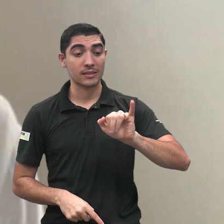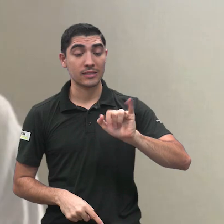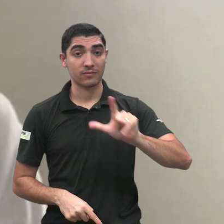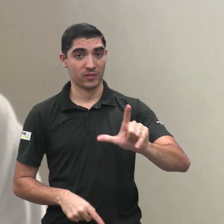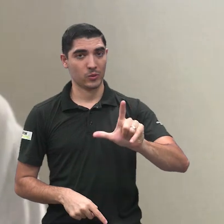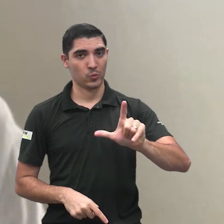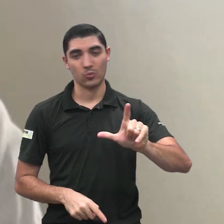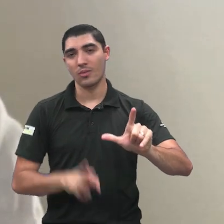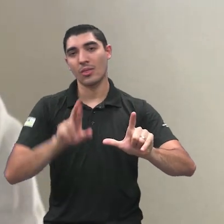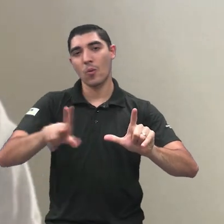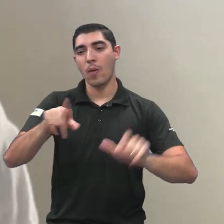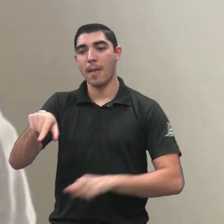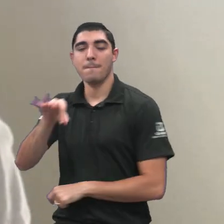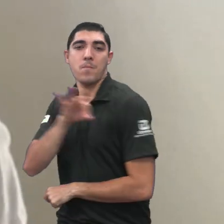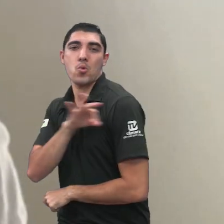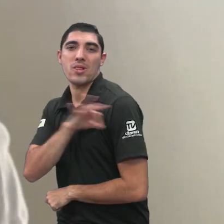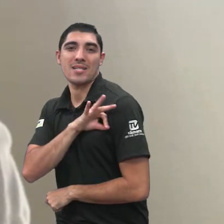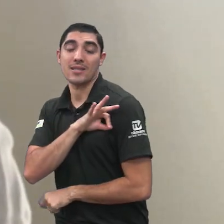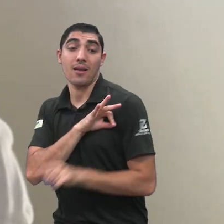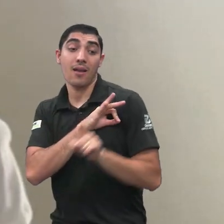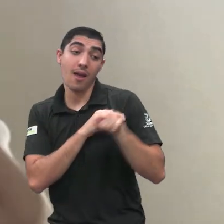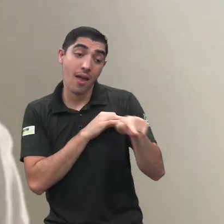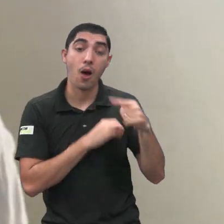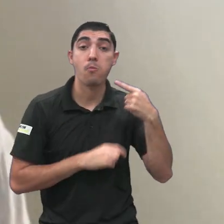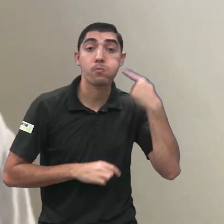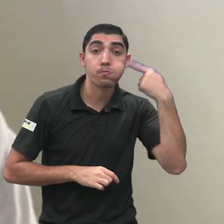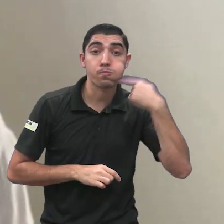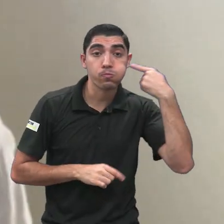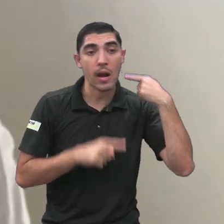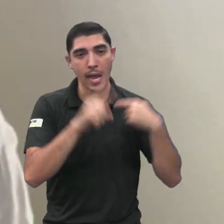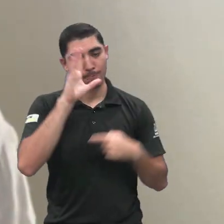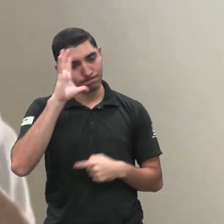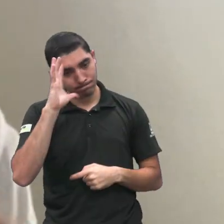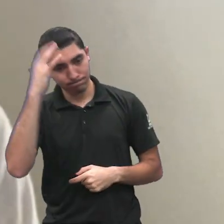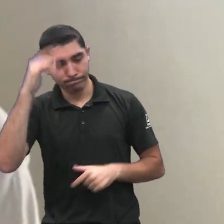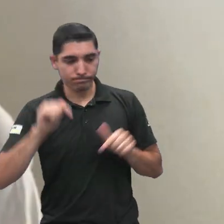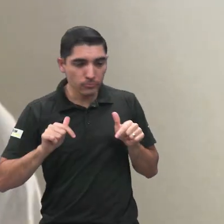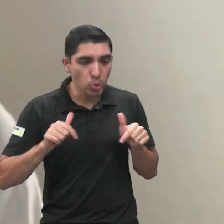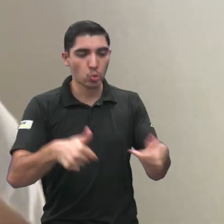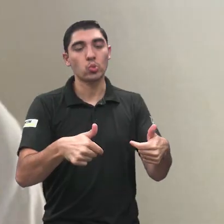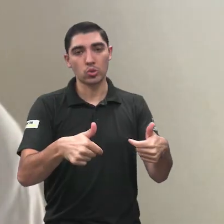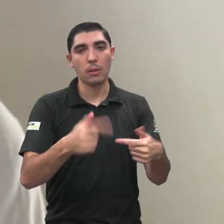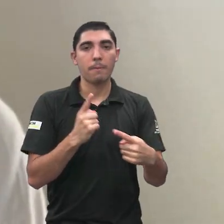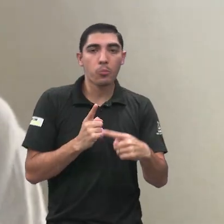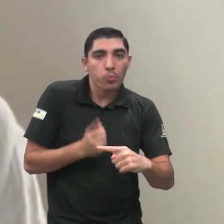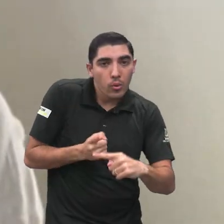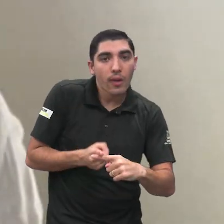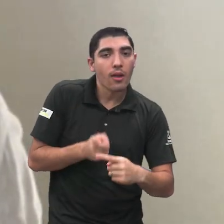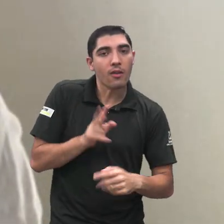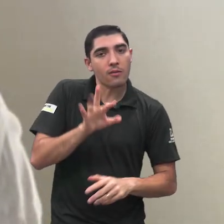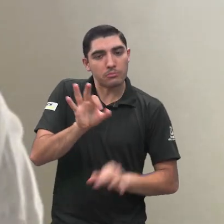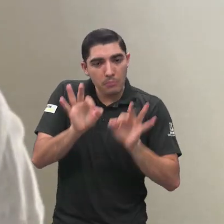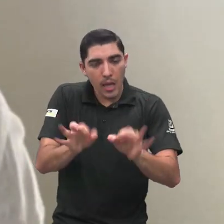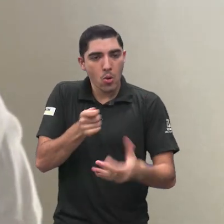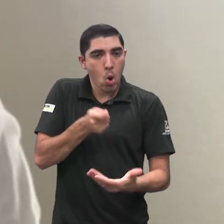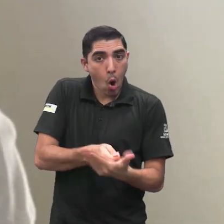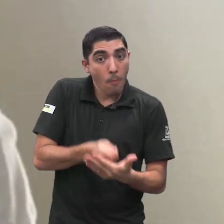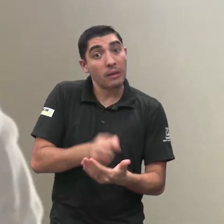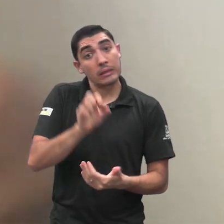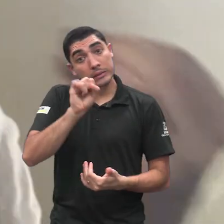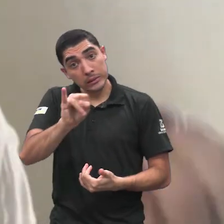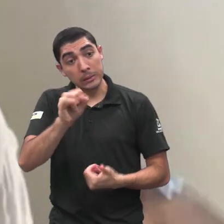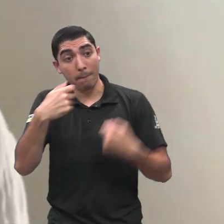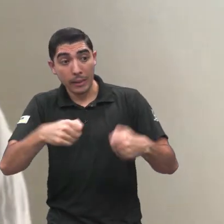na polícia que denuncia, o advogado vai entrar com uma ação própria para isso, para fazer as cobranças mediante a prisão